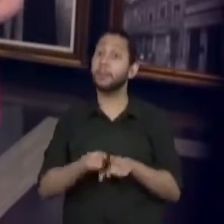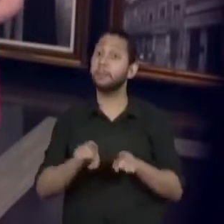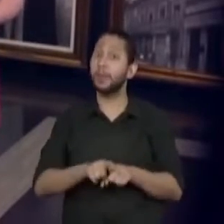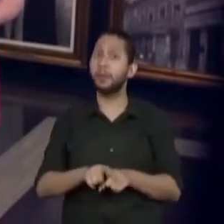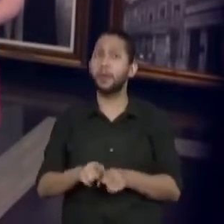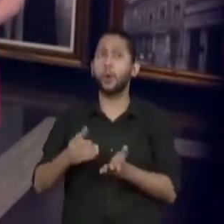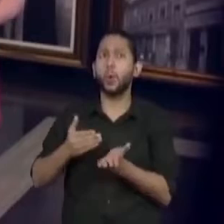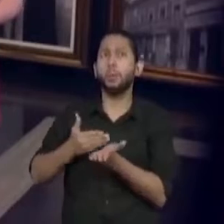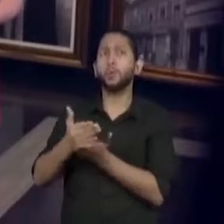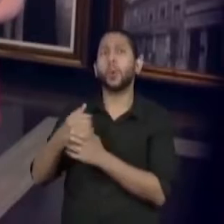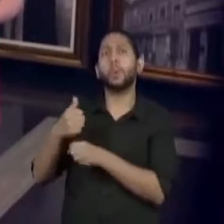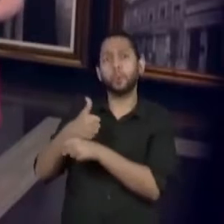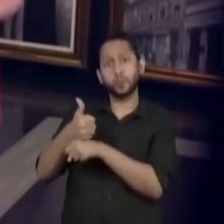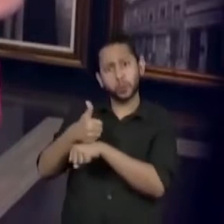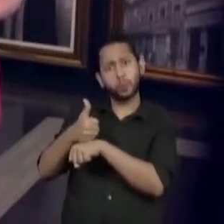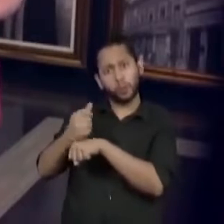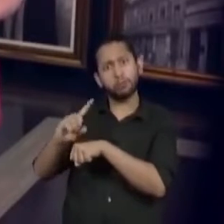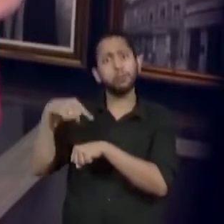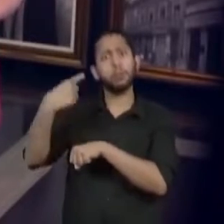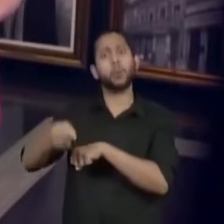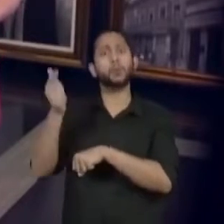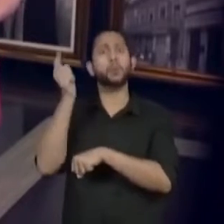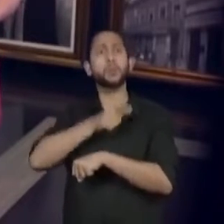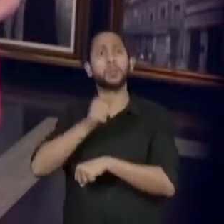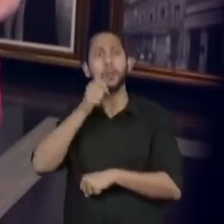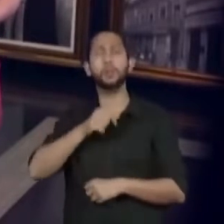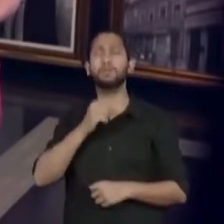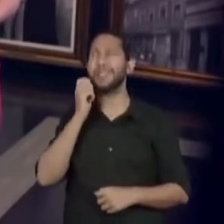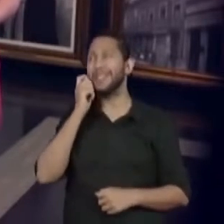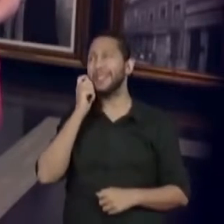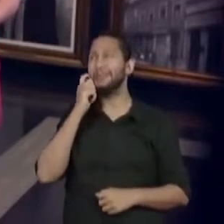veio muito depois, não é? Mas ela